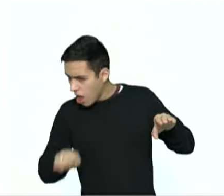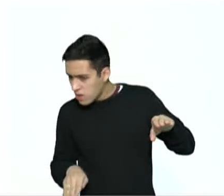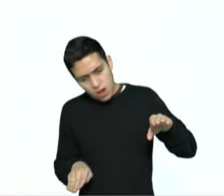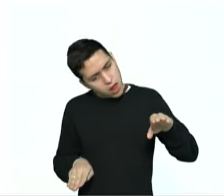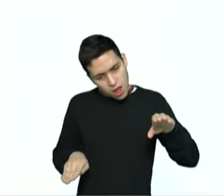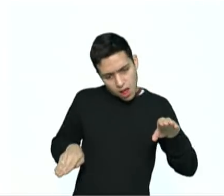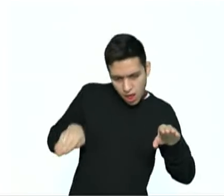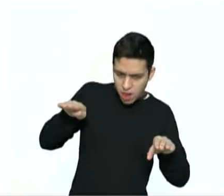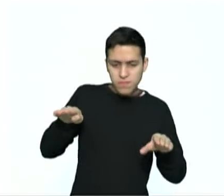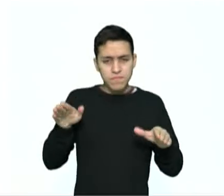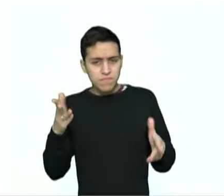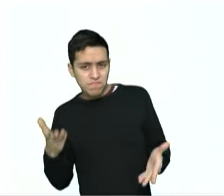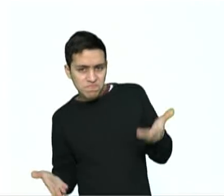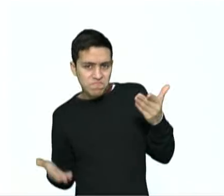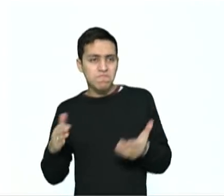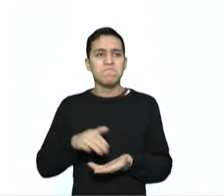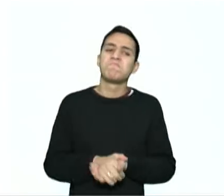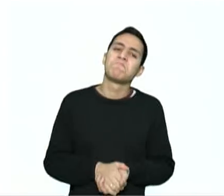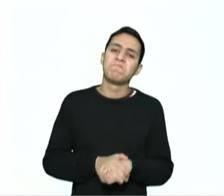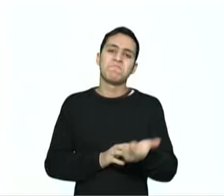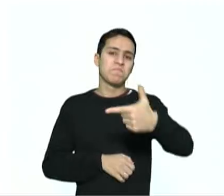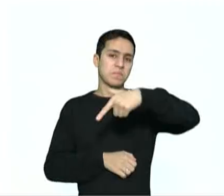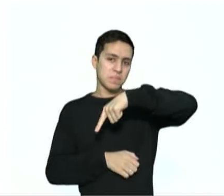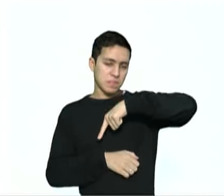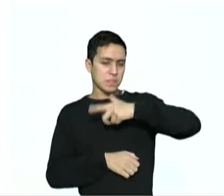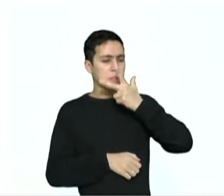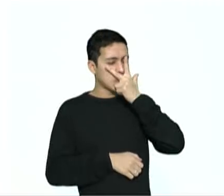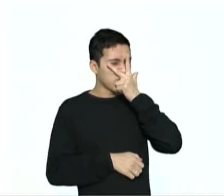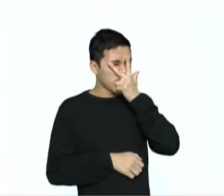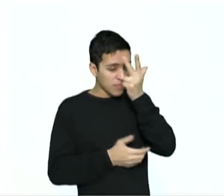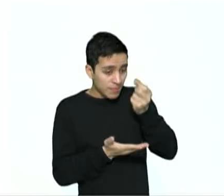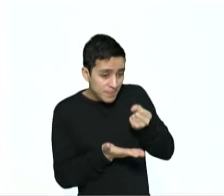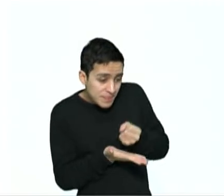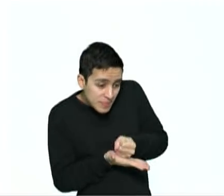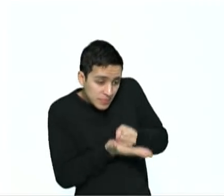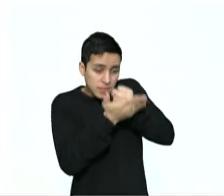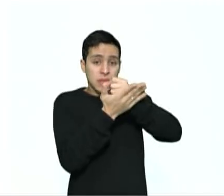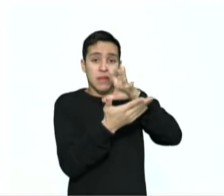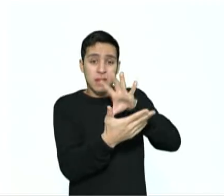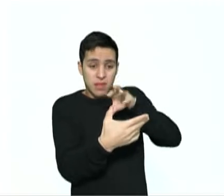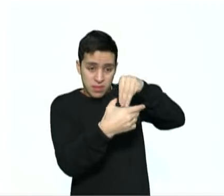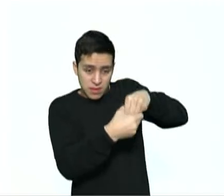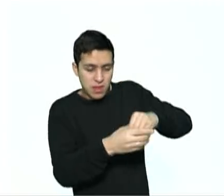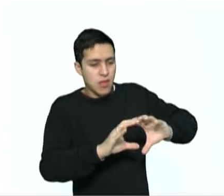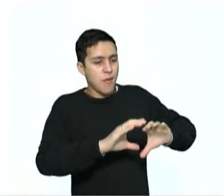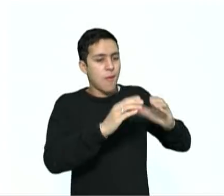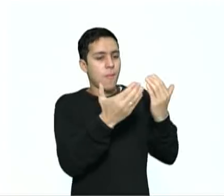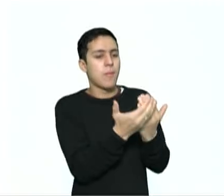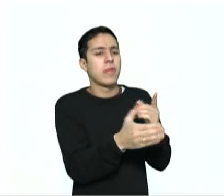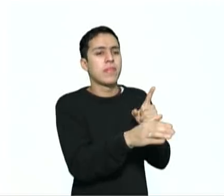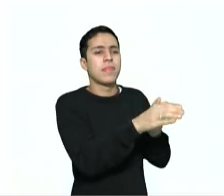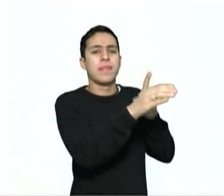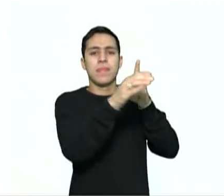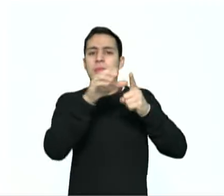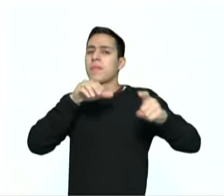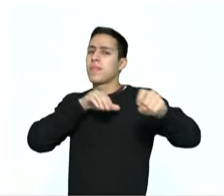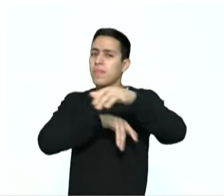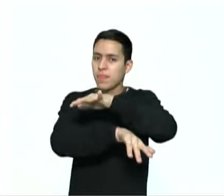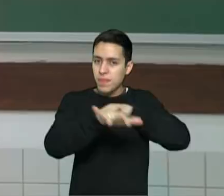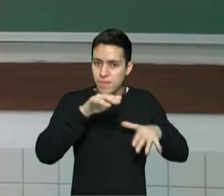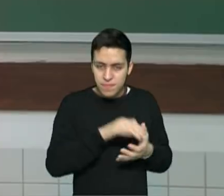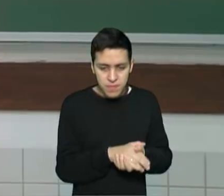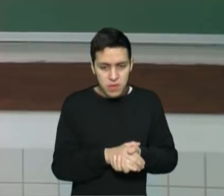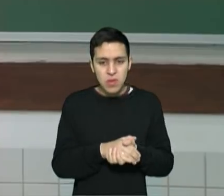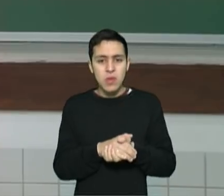desigualdades, equilíbrio, você tem uma sustentabilidade dentro das comunidades, dentro das cidades, consumo